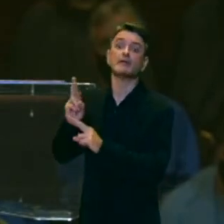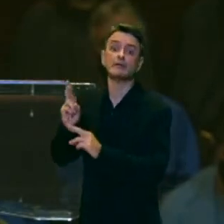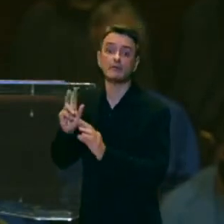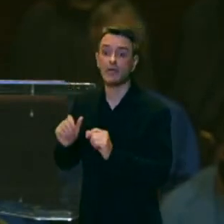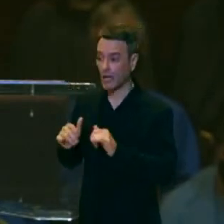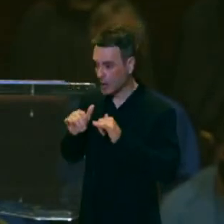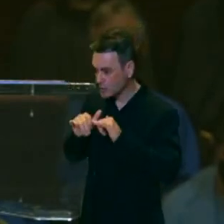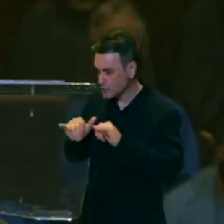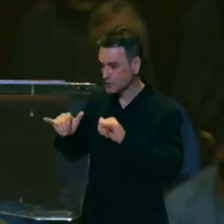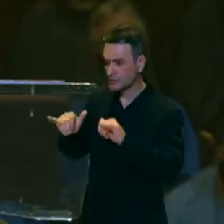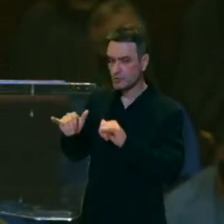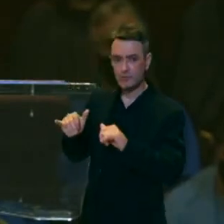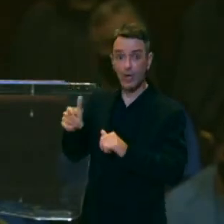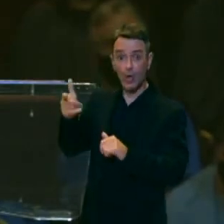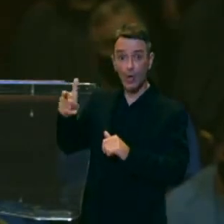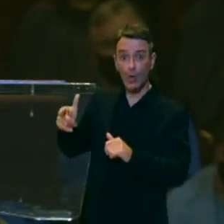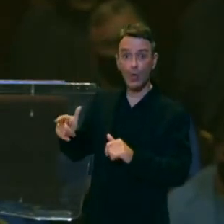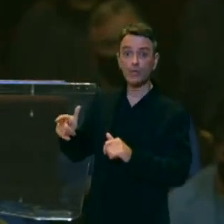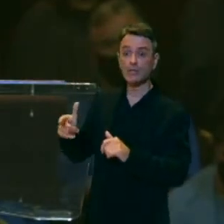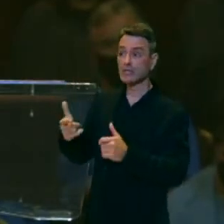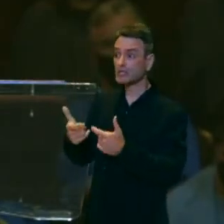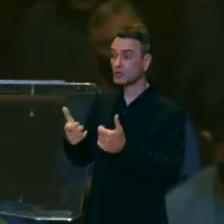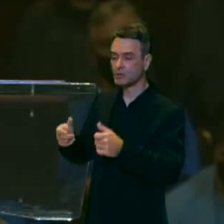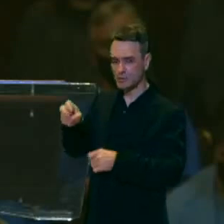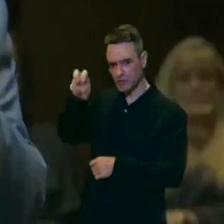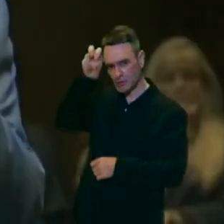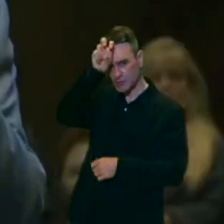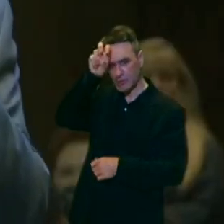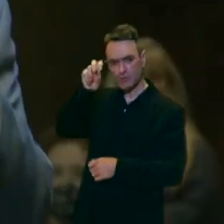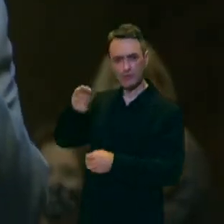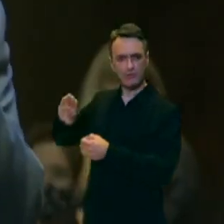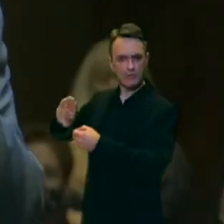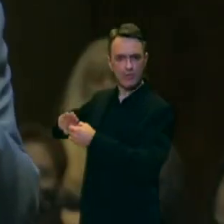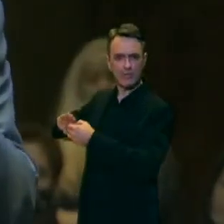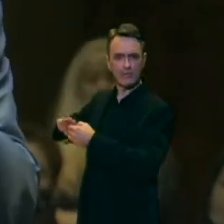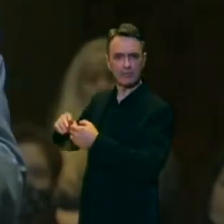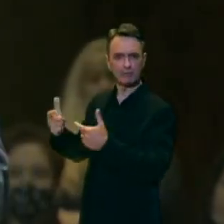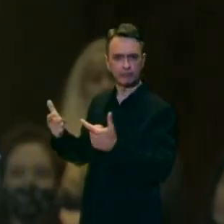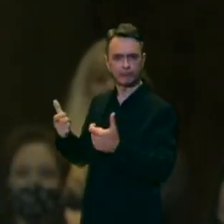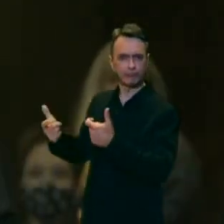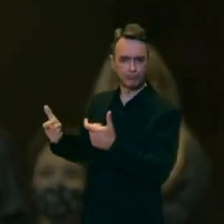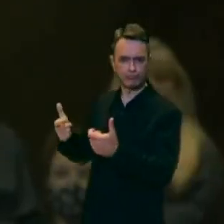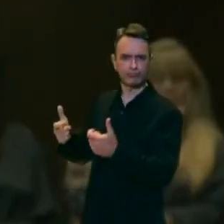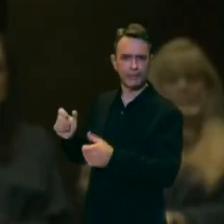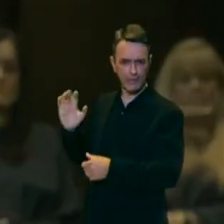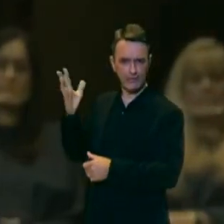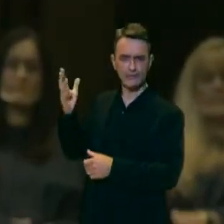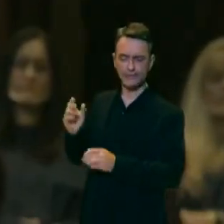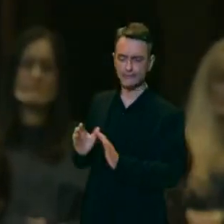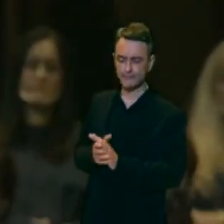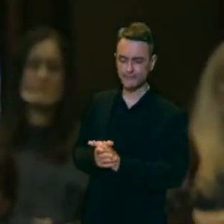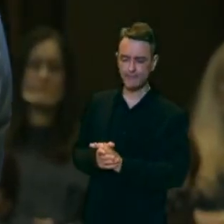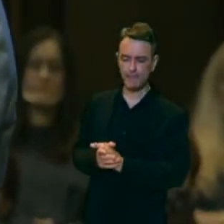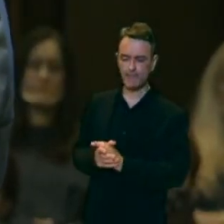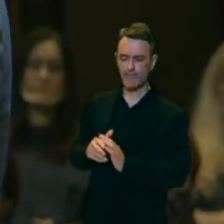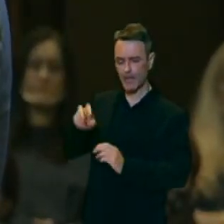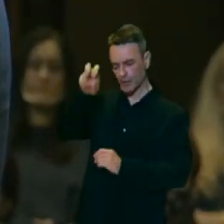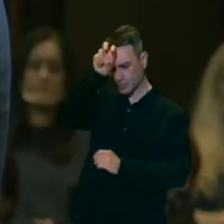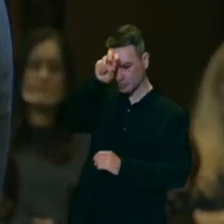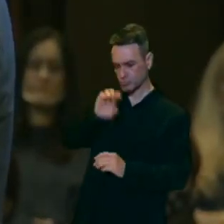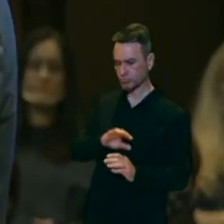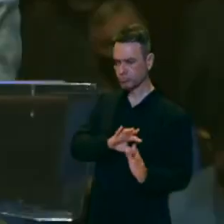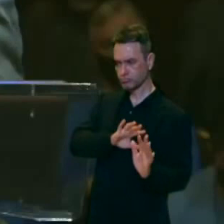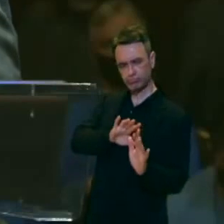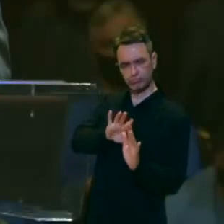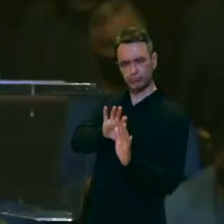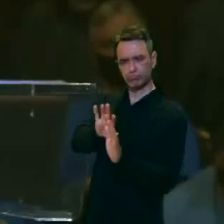que uma nova batalha entre os egípcios e os babilônios aconteceria, que os egípcios estavam subindo